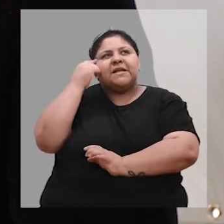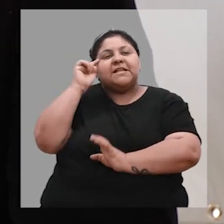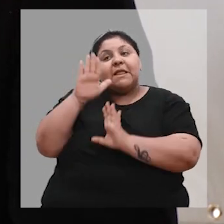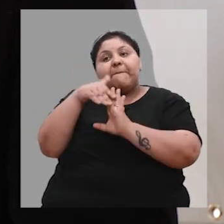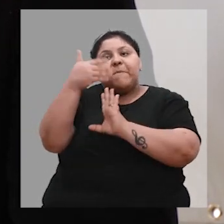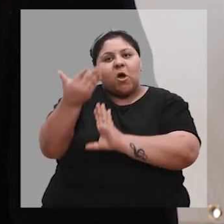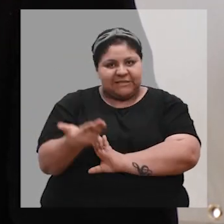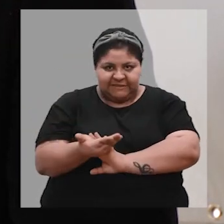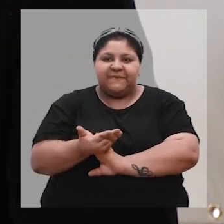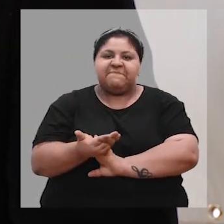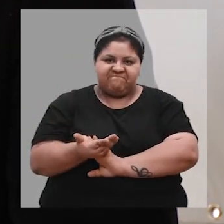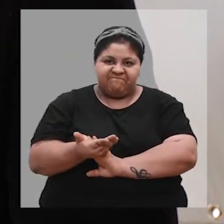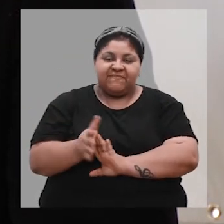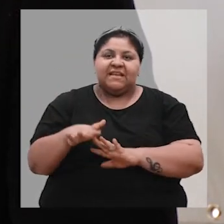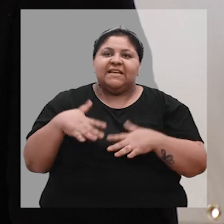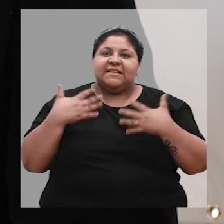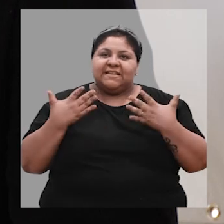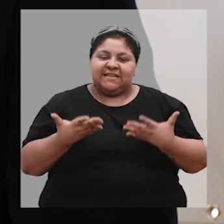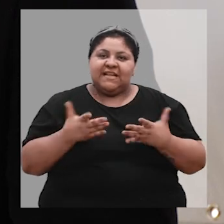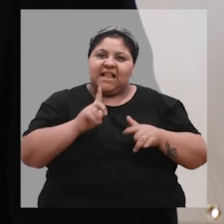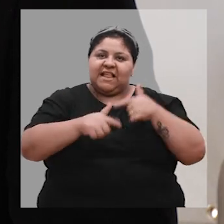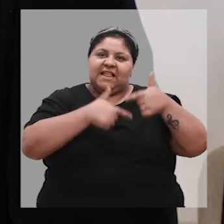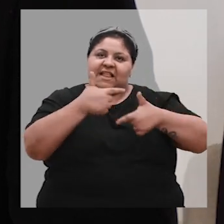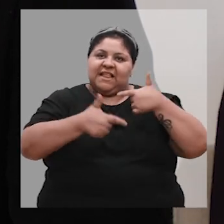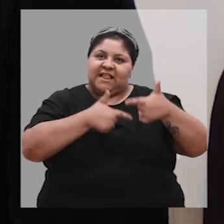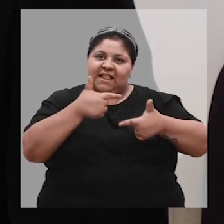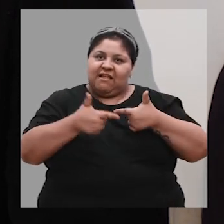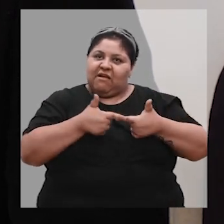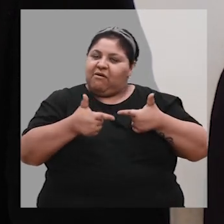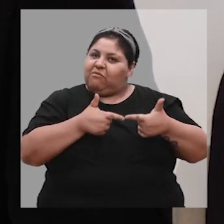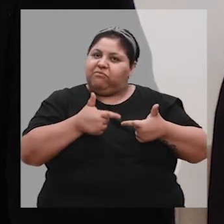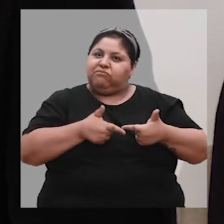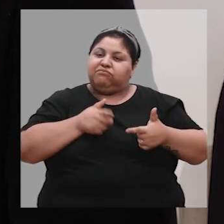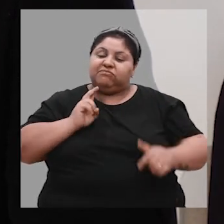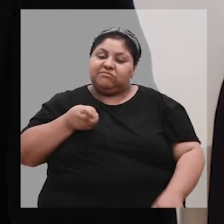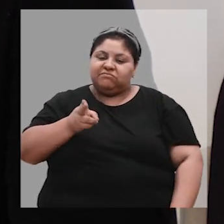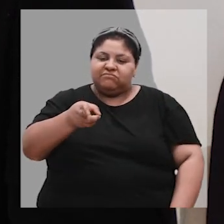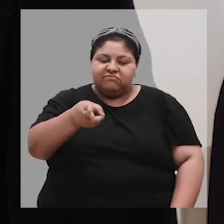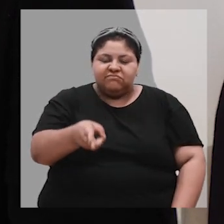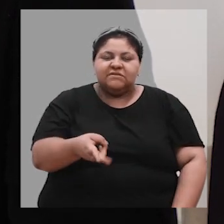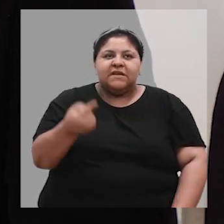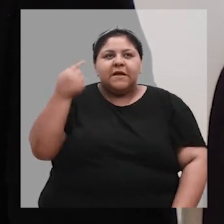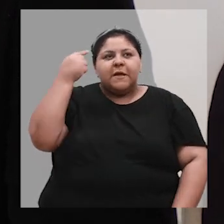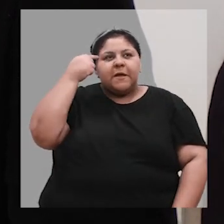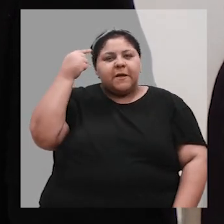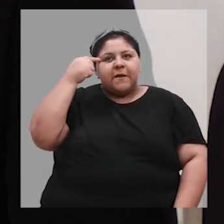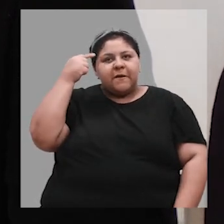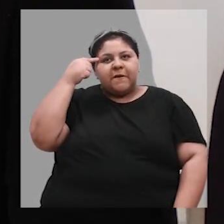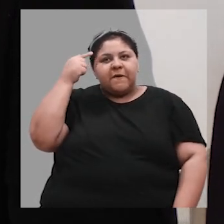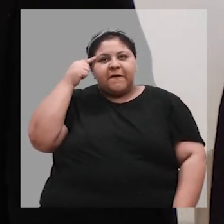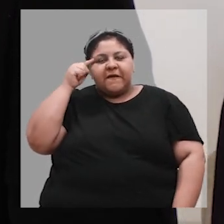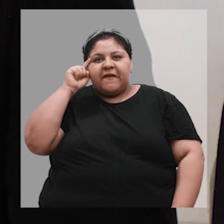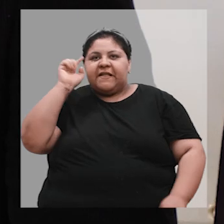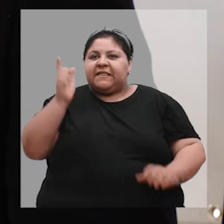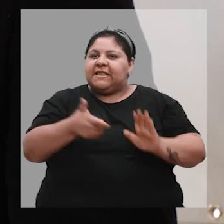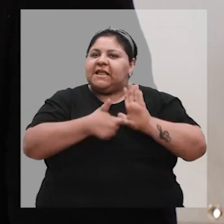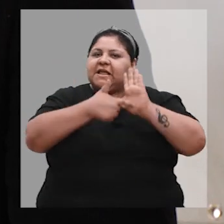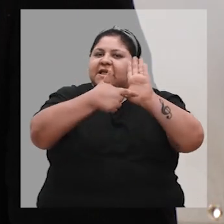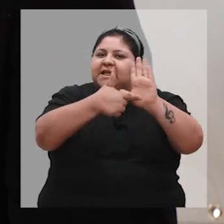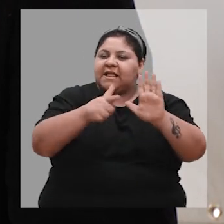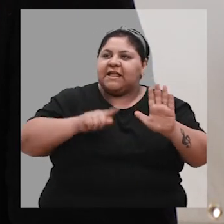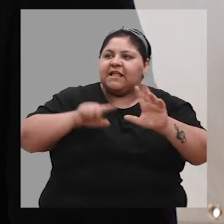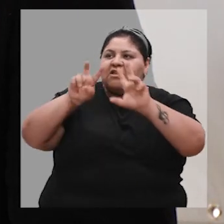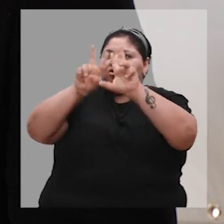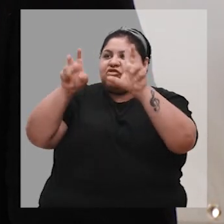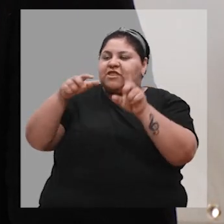na próxima, né? Então é um trabalho ininterrupto, né? Porque a gente sempre pensa nas atrações, tem o tema